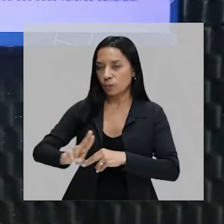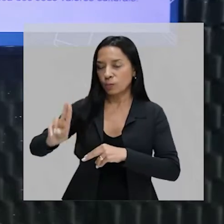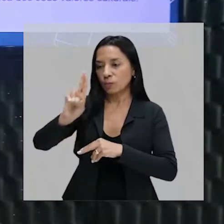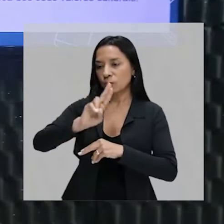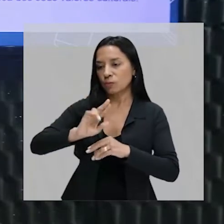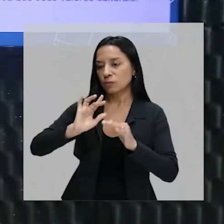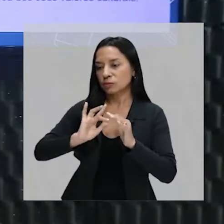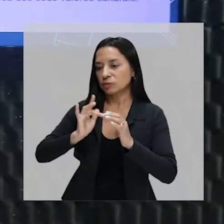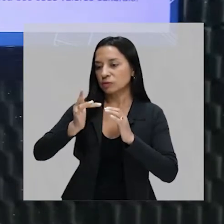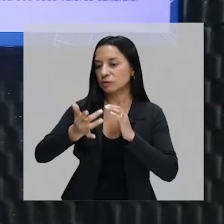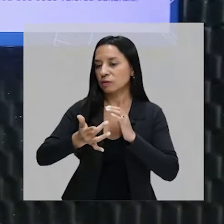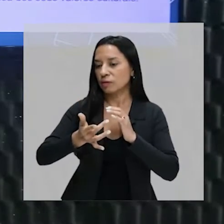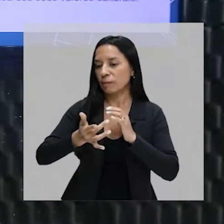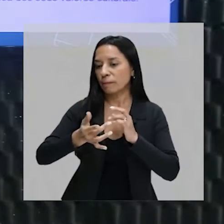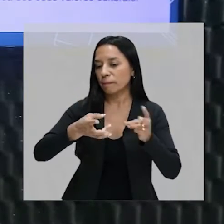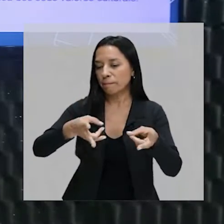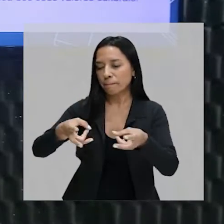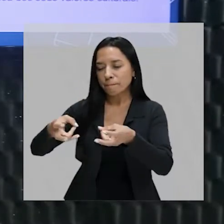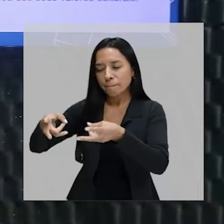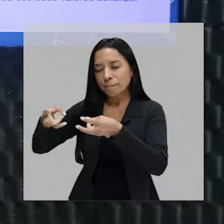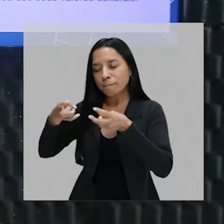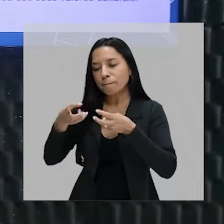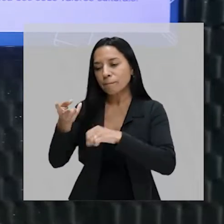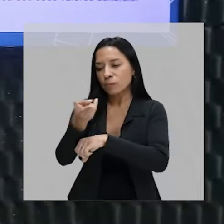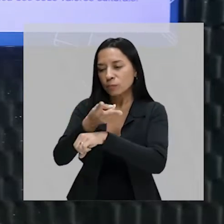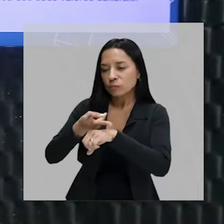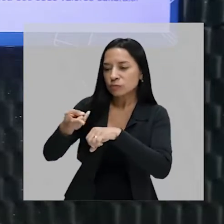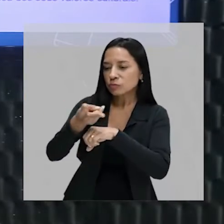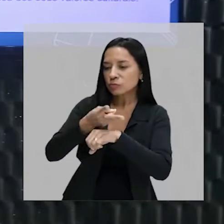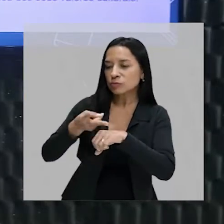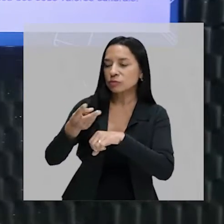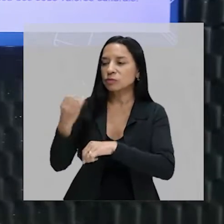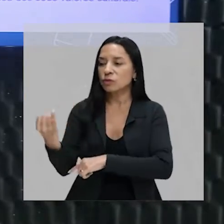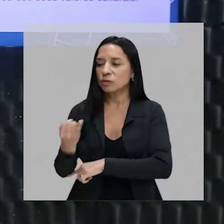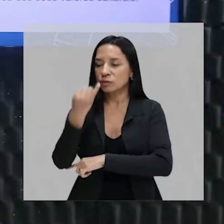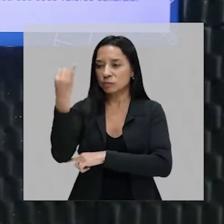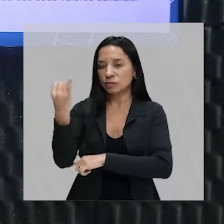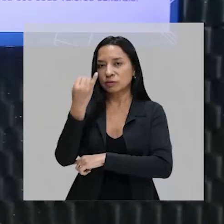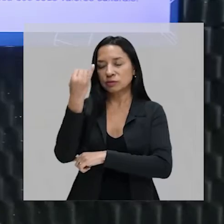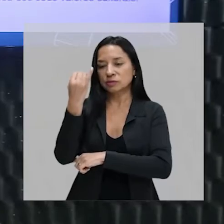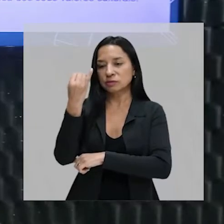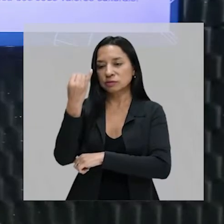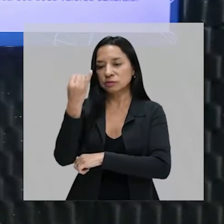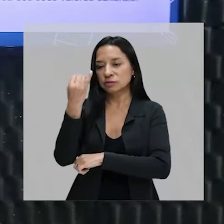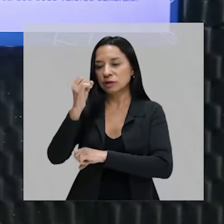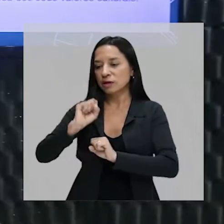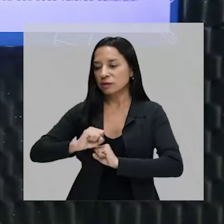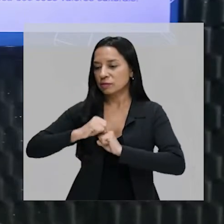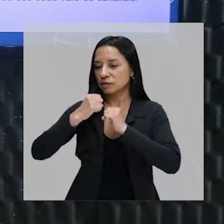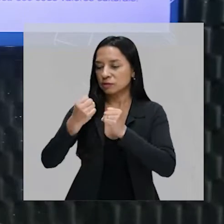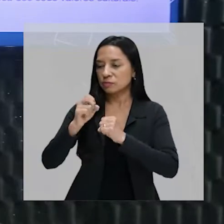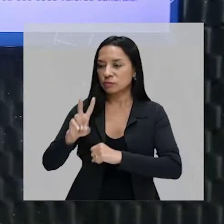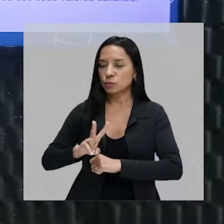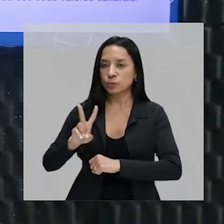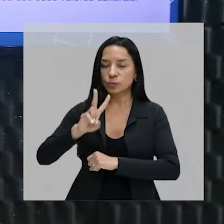em busca de que divisibilidade o e de defesa dos seus valores culturais